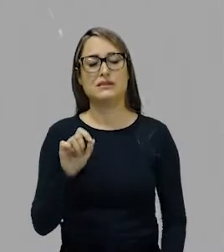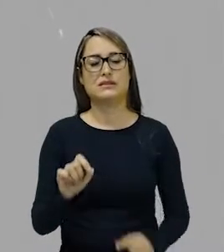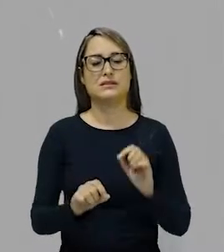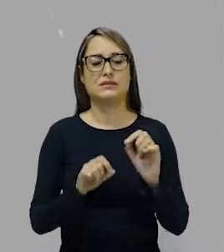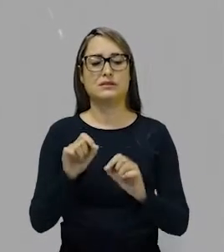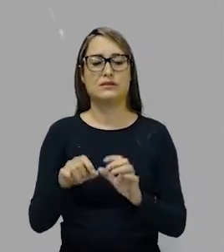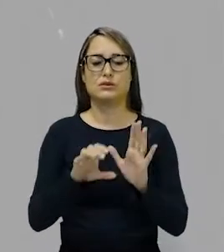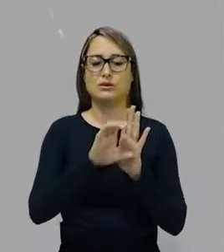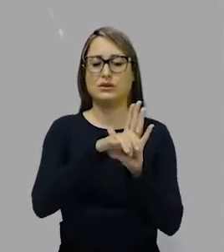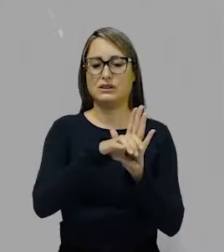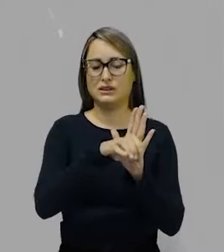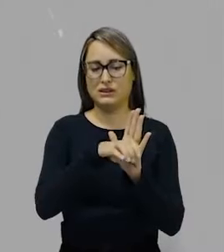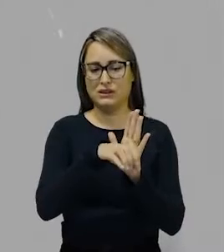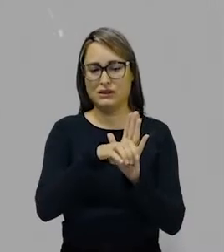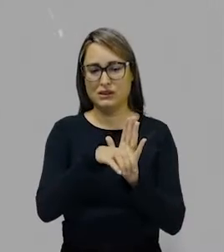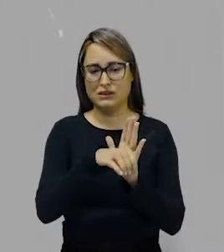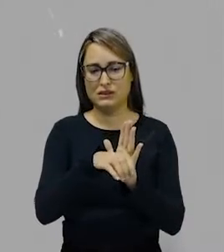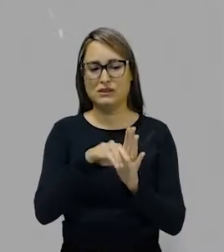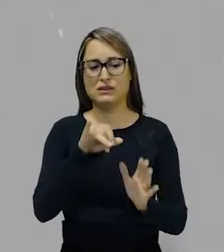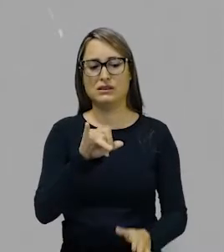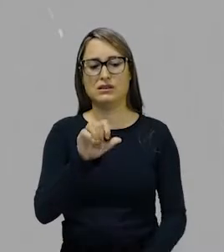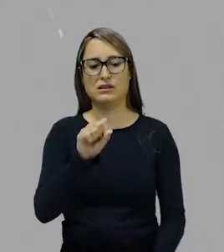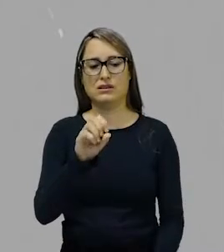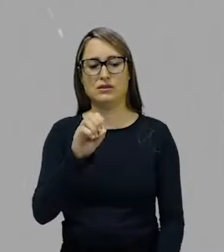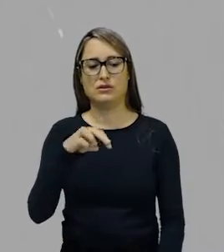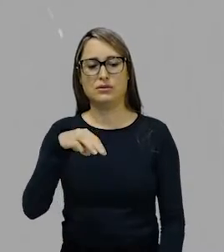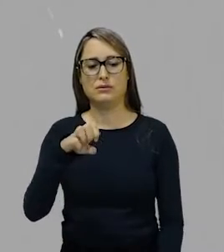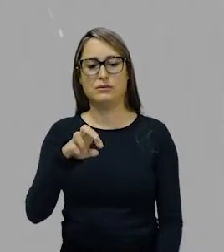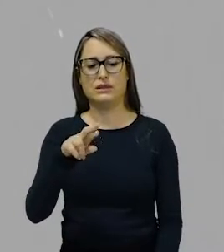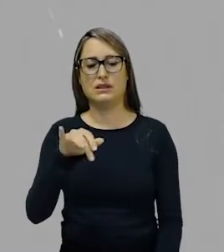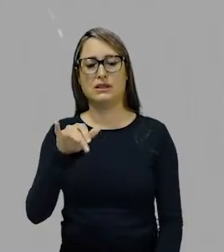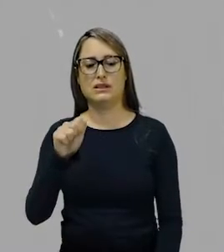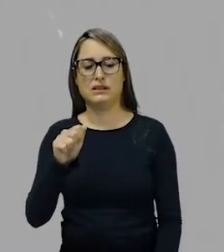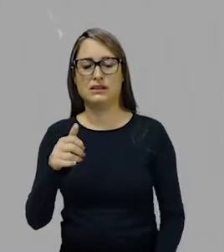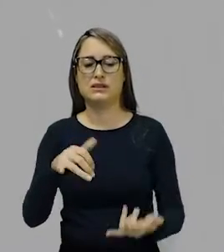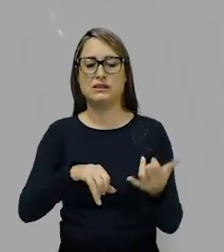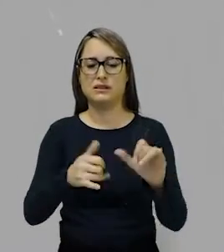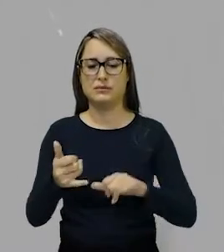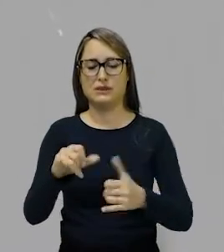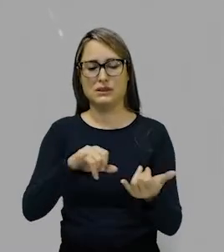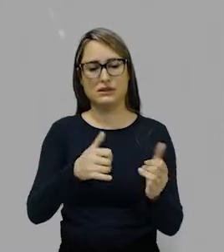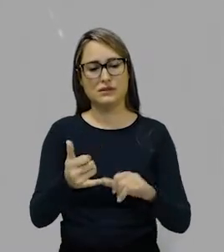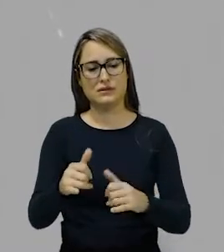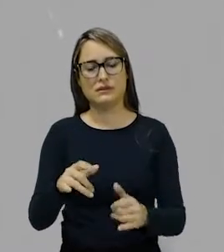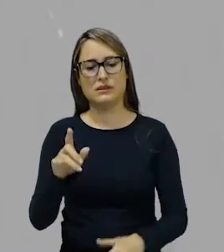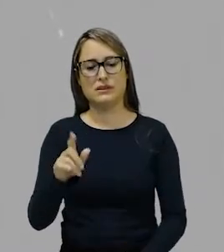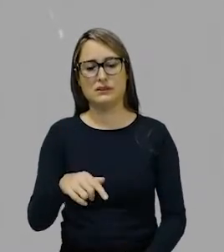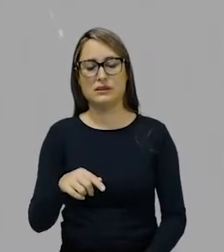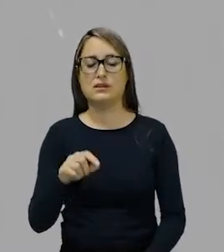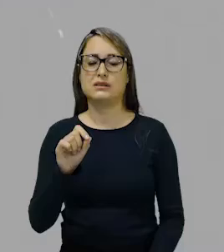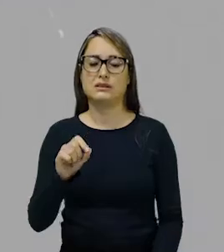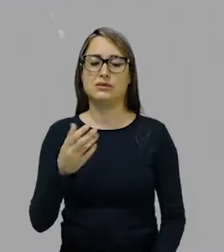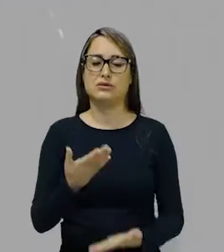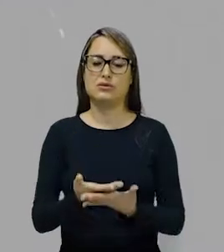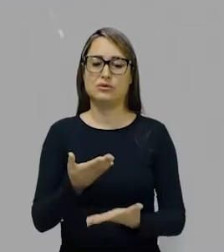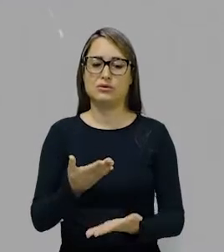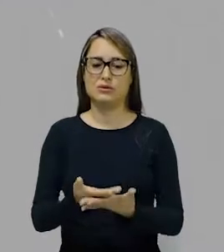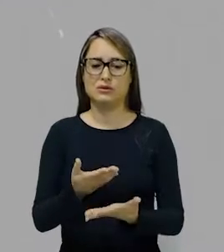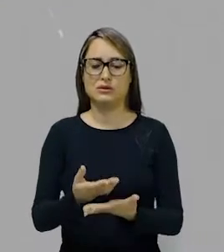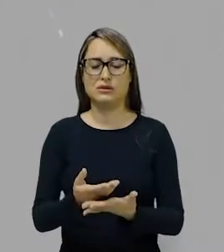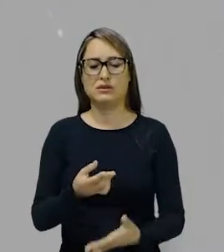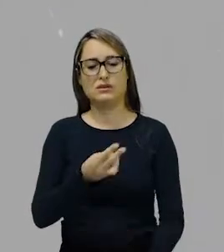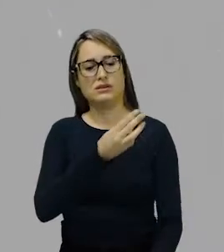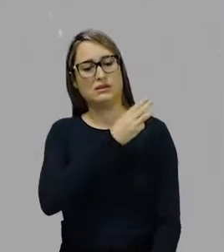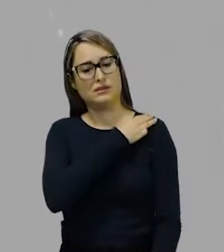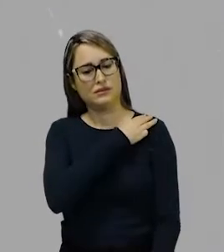o conceito de isomeria química. Então, isomeria química é um tópico que a gente estuda lá no terceiro ano